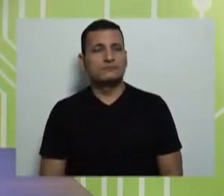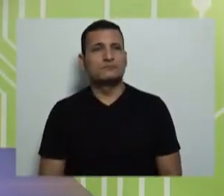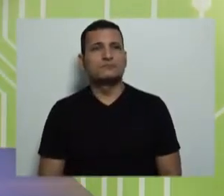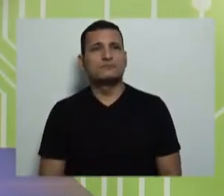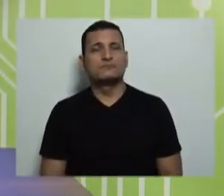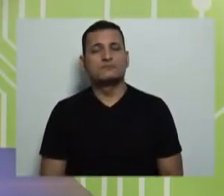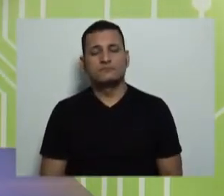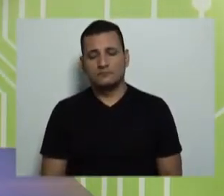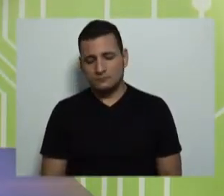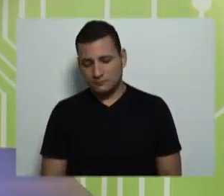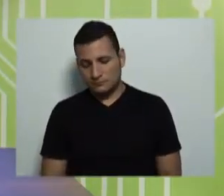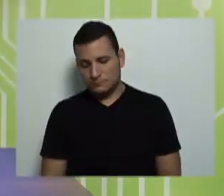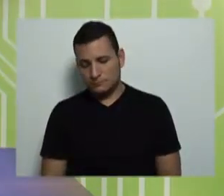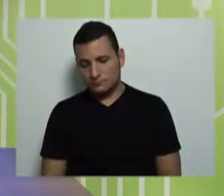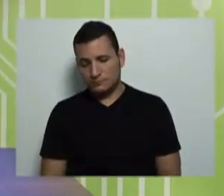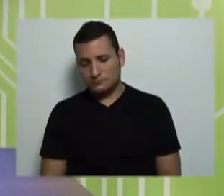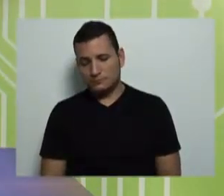inciso 4.